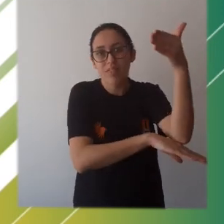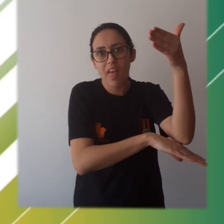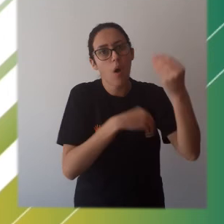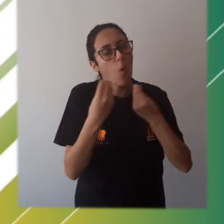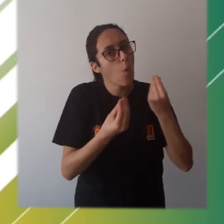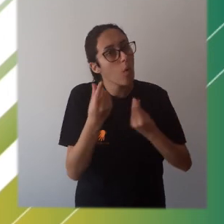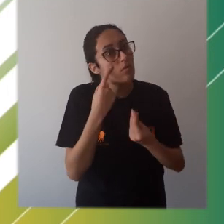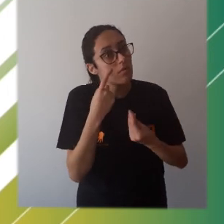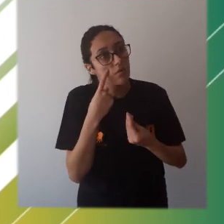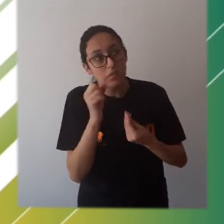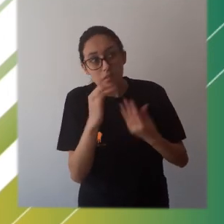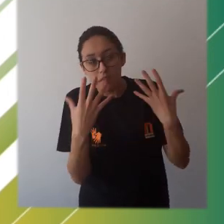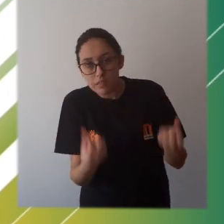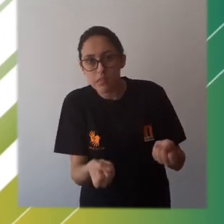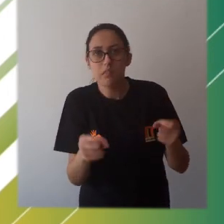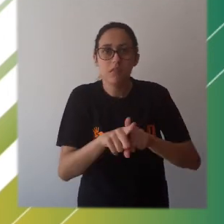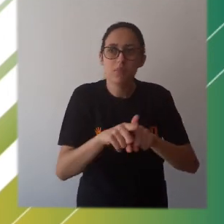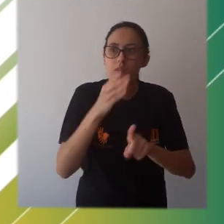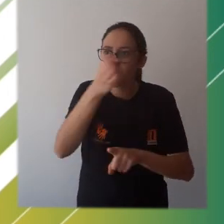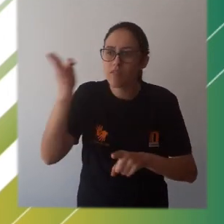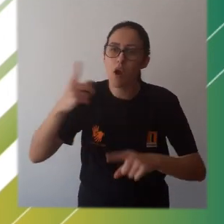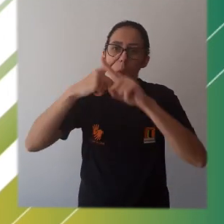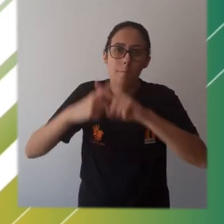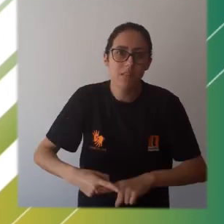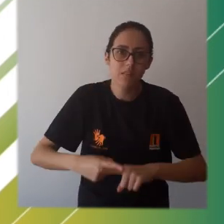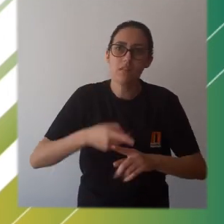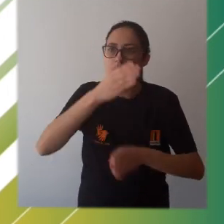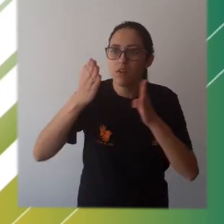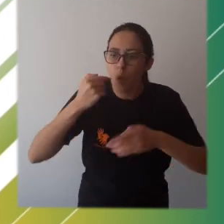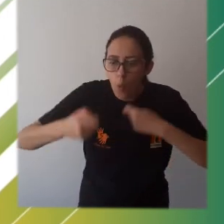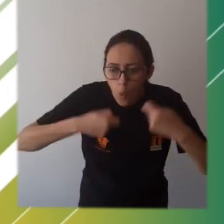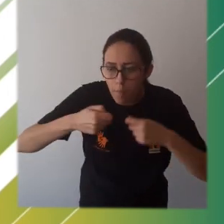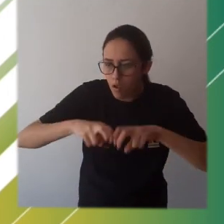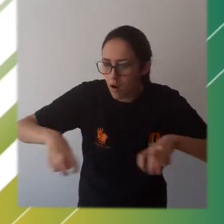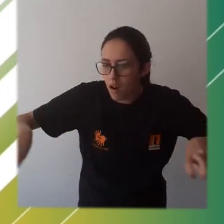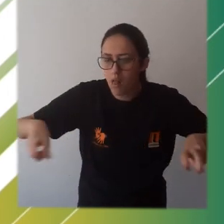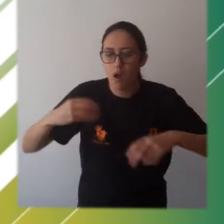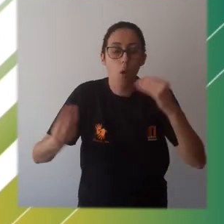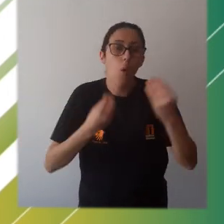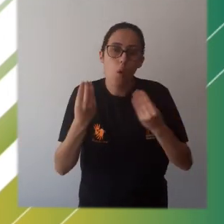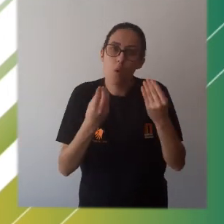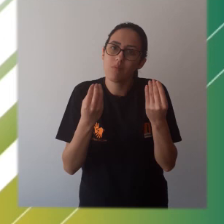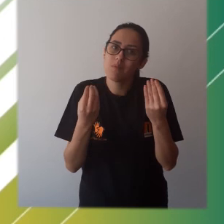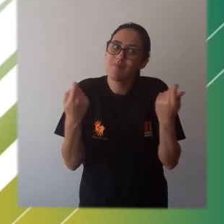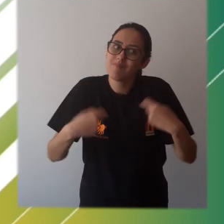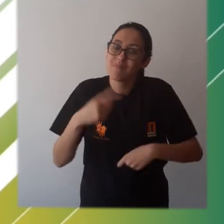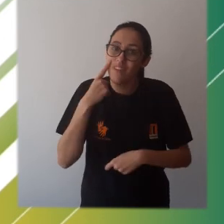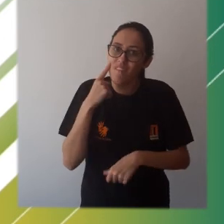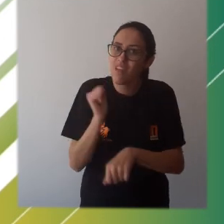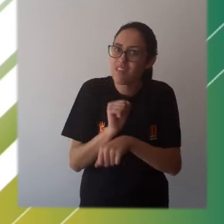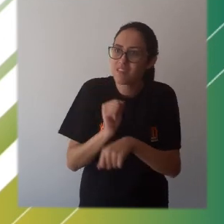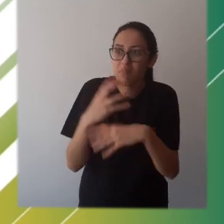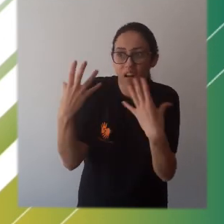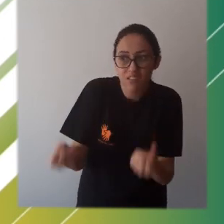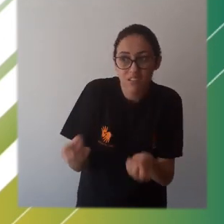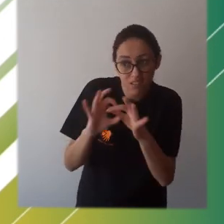hotéis, né? Aglomeração nos locais de competição, em refeitório. Então, a gente tem que entender também se